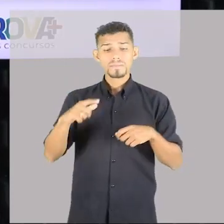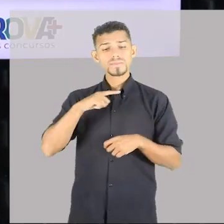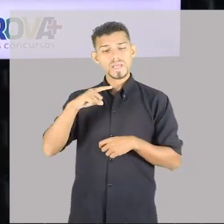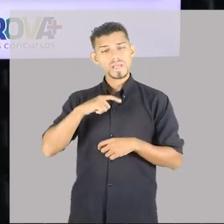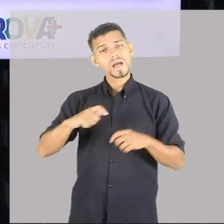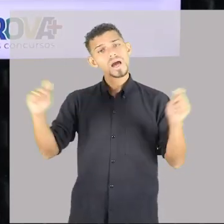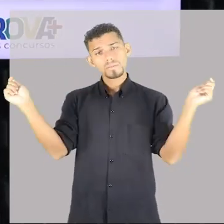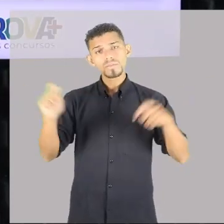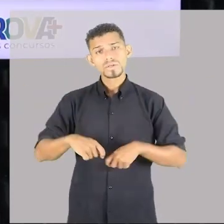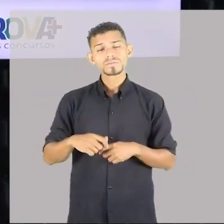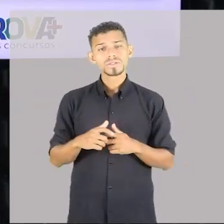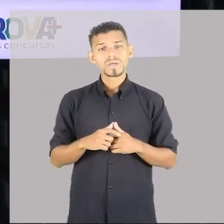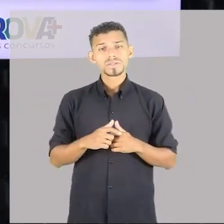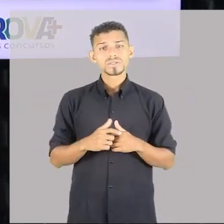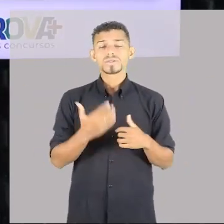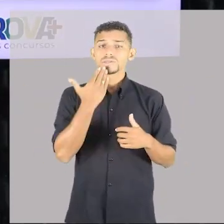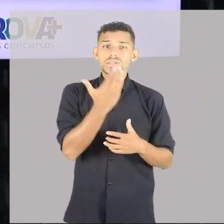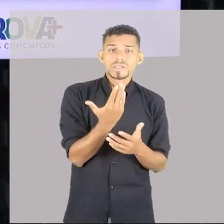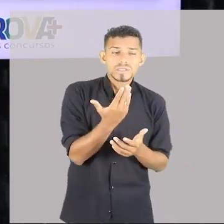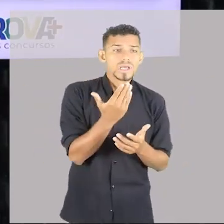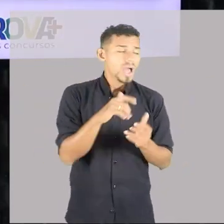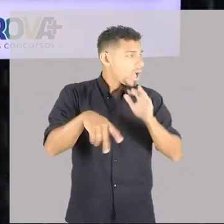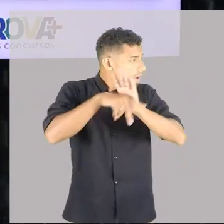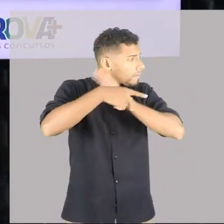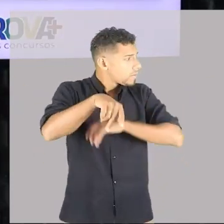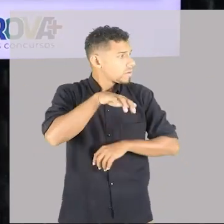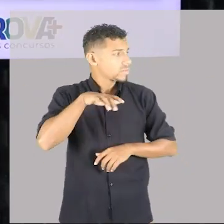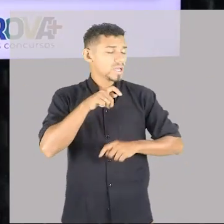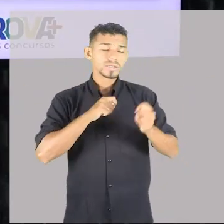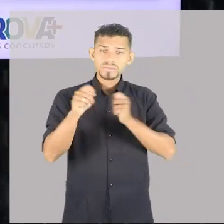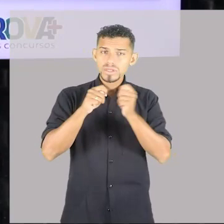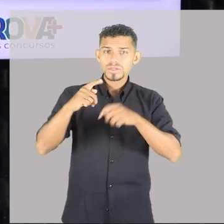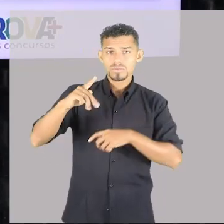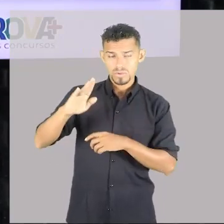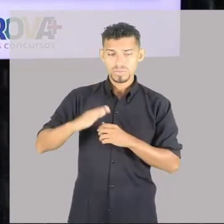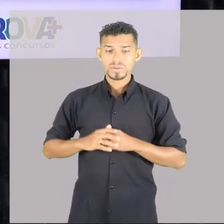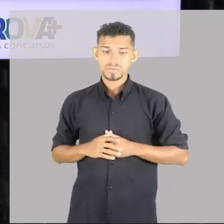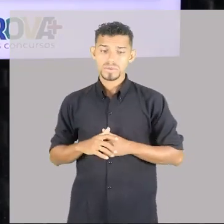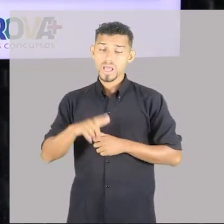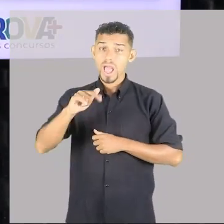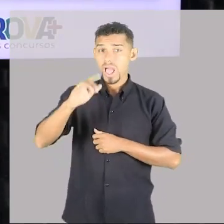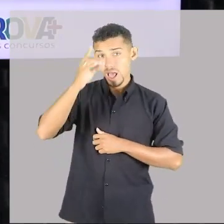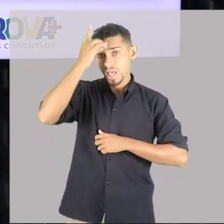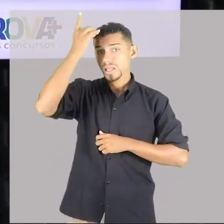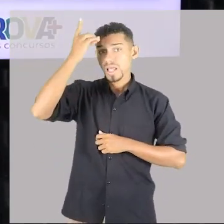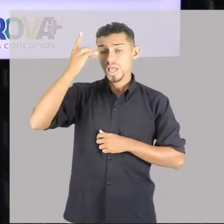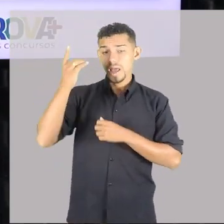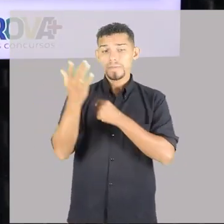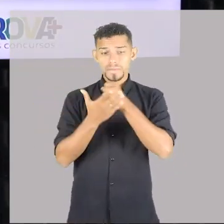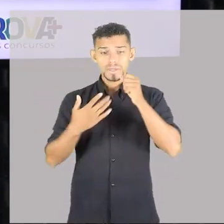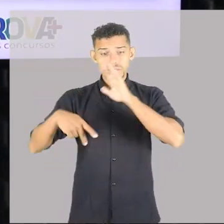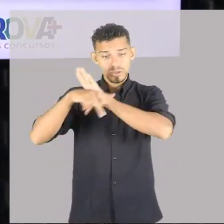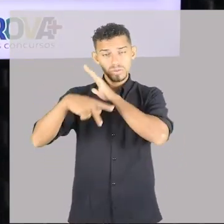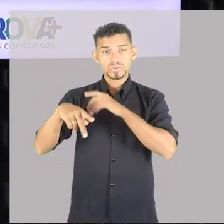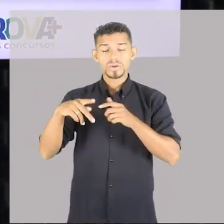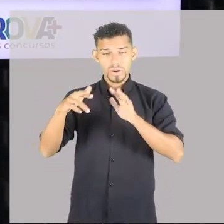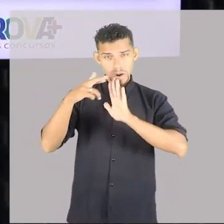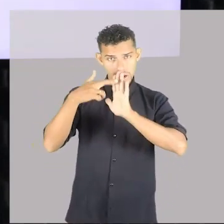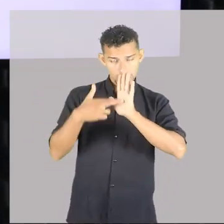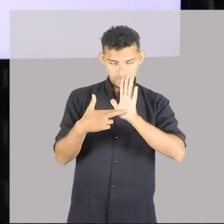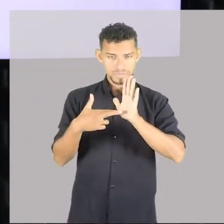a possibilidade de recorrer à própria administração pública. Essa é a ideia base do recurso.